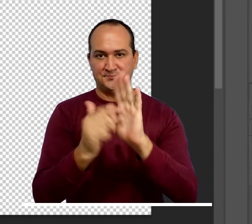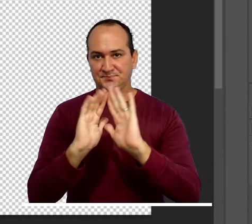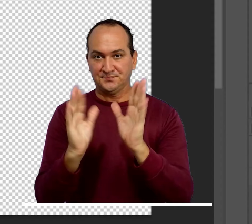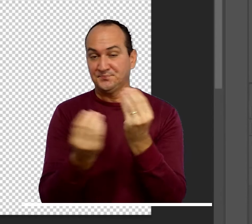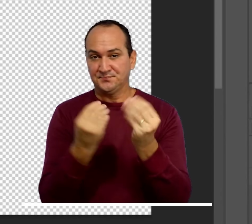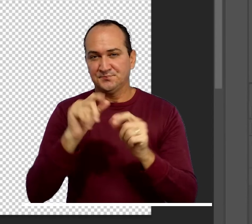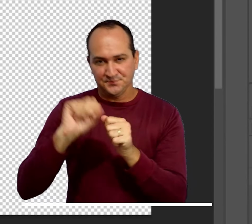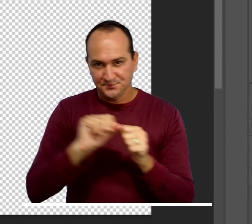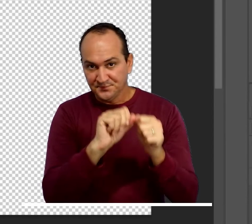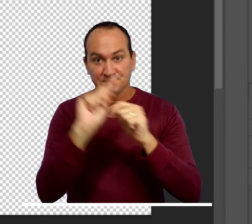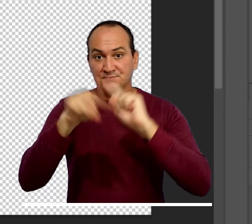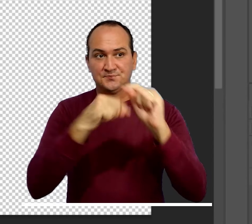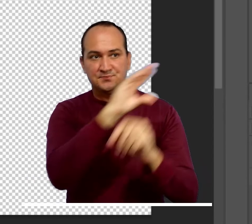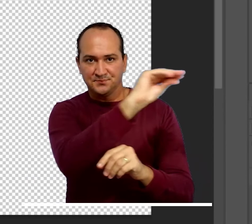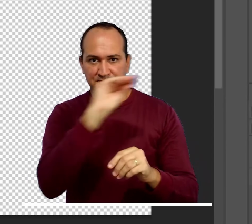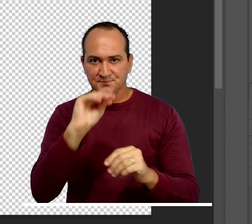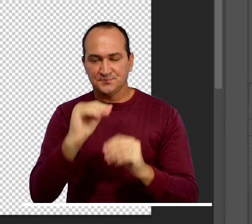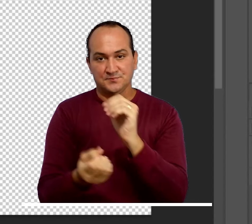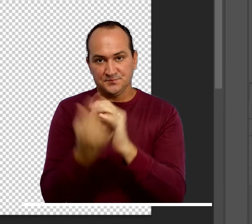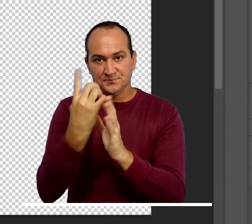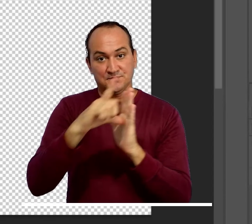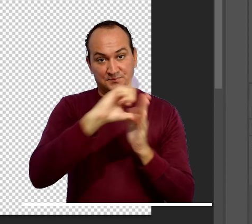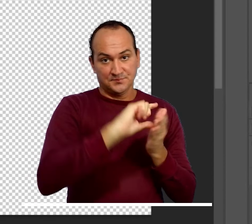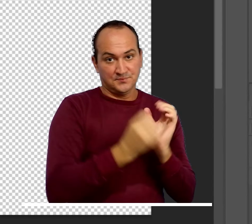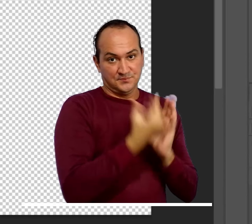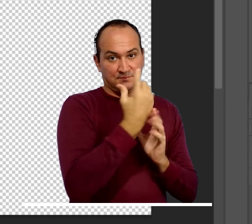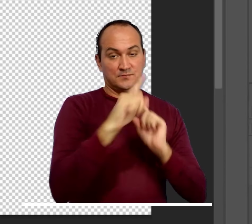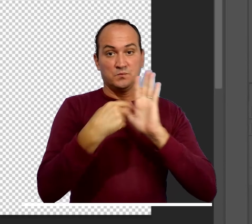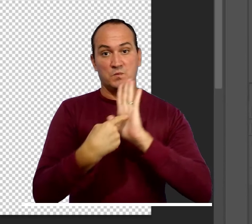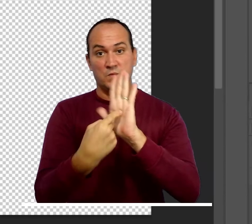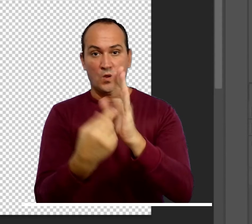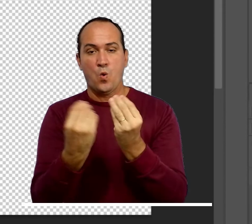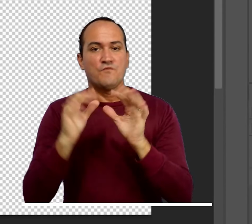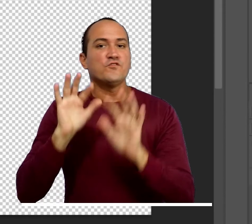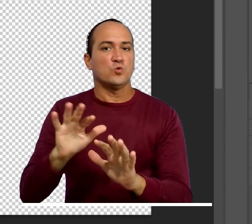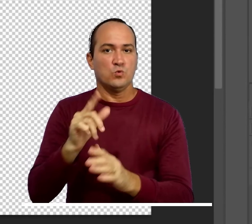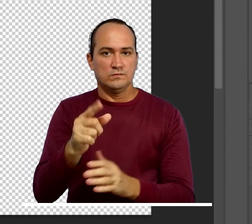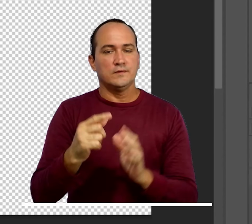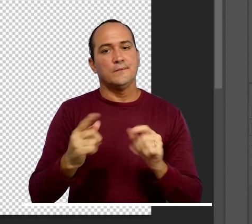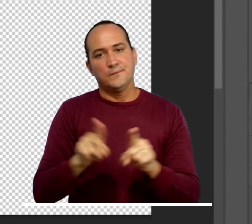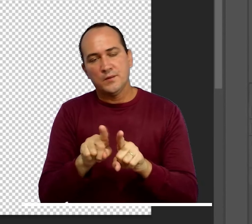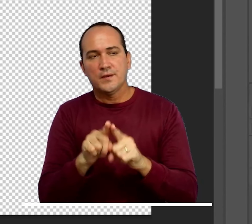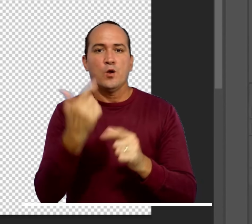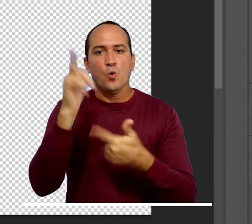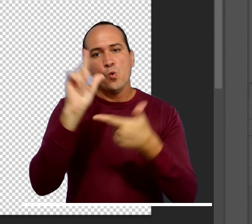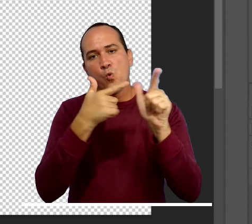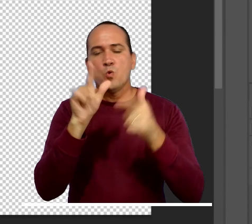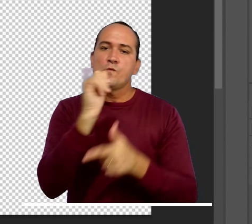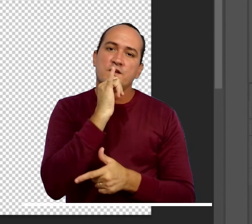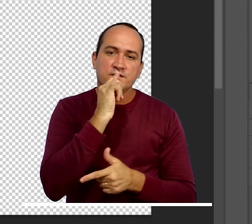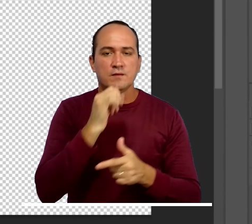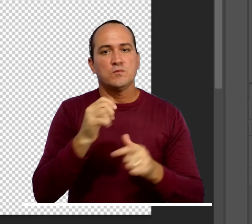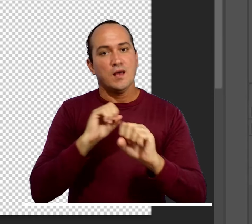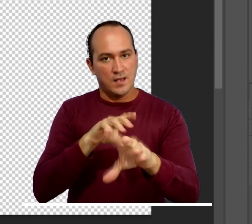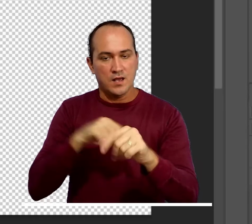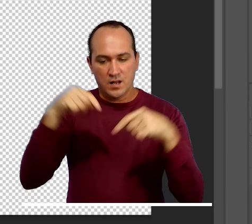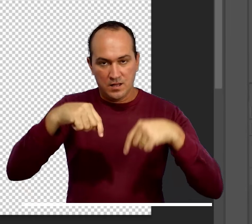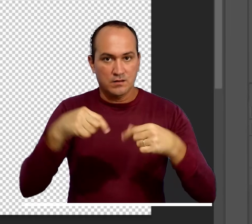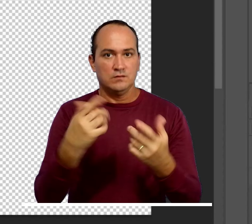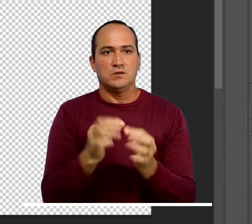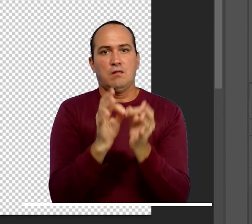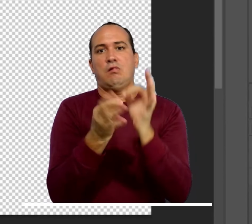vocês como é que faz e depois vou pegar a imagem que eu já tinha gerado antes para mostrar como é que ela ficou lá, tá? Até porque eu vou dar outros exemplos também nessa mesma aula e eu